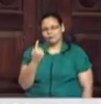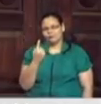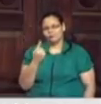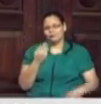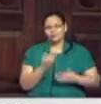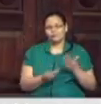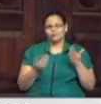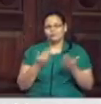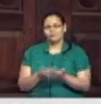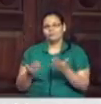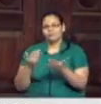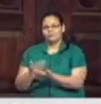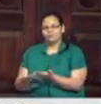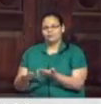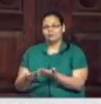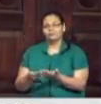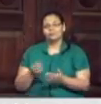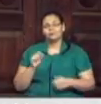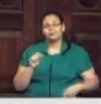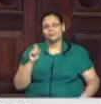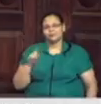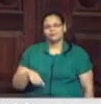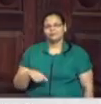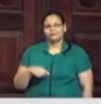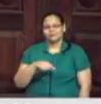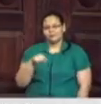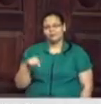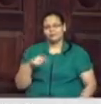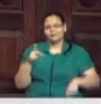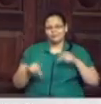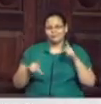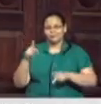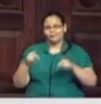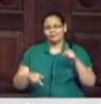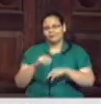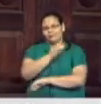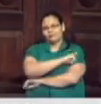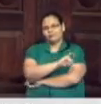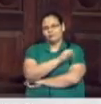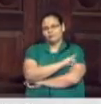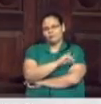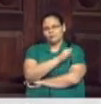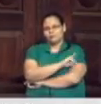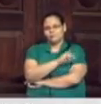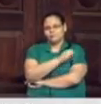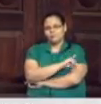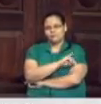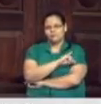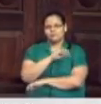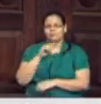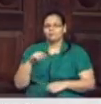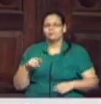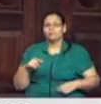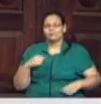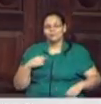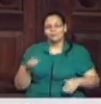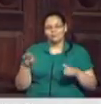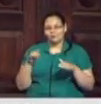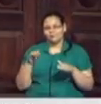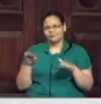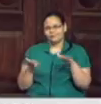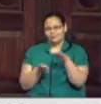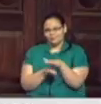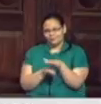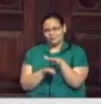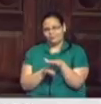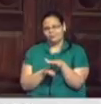perder nisso tudo, é o cidadão fluminense. E se ser populista é se insubordinar